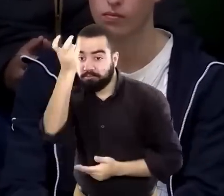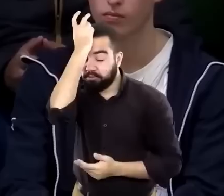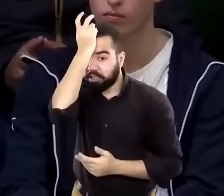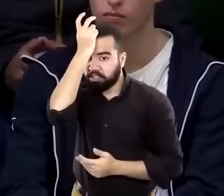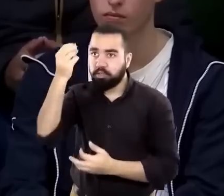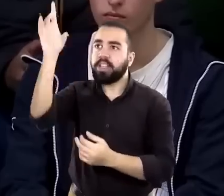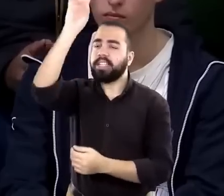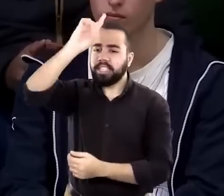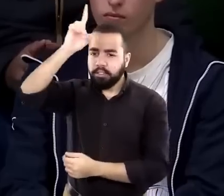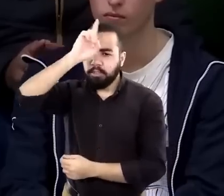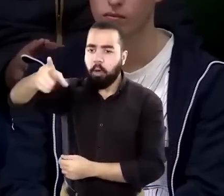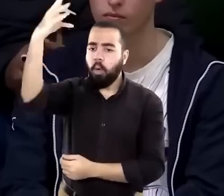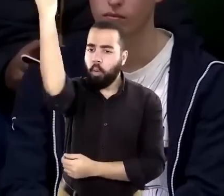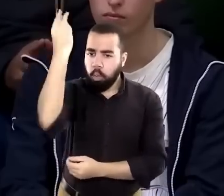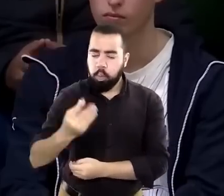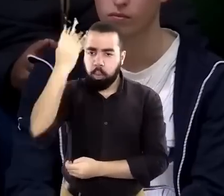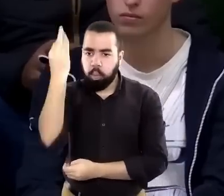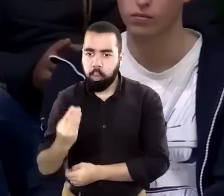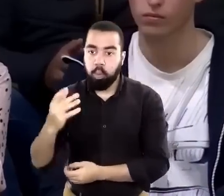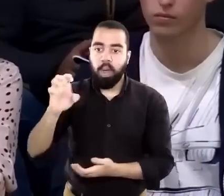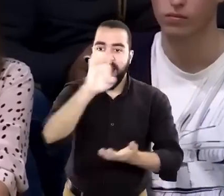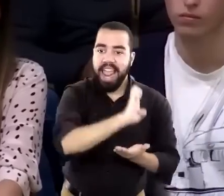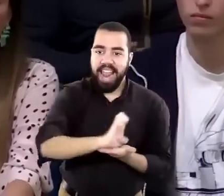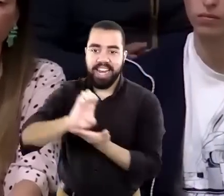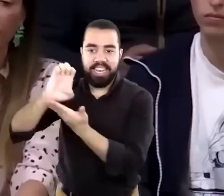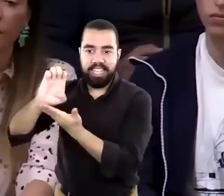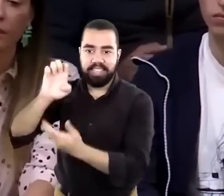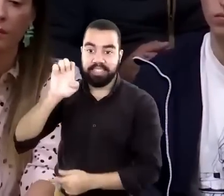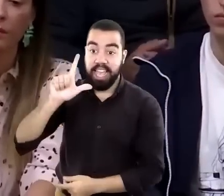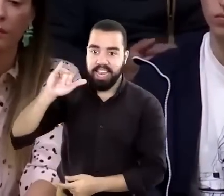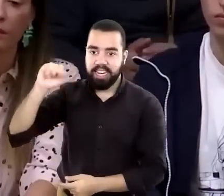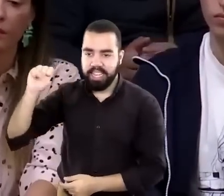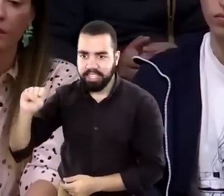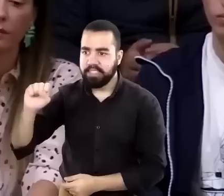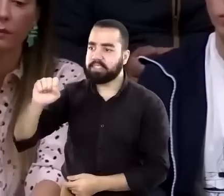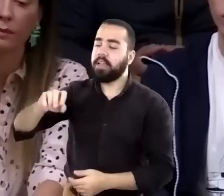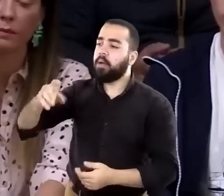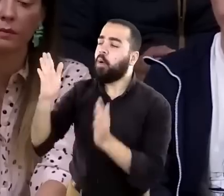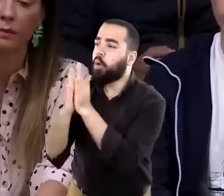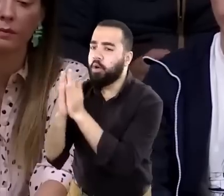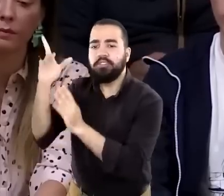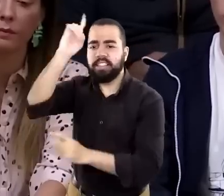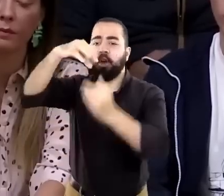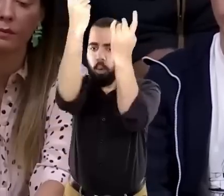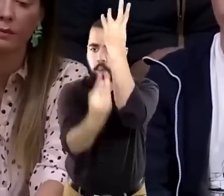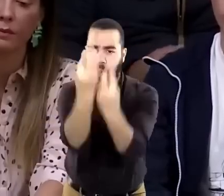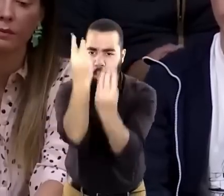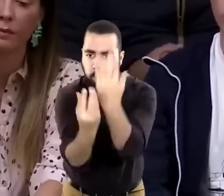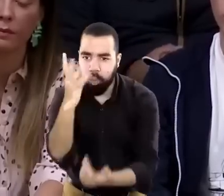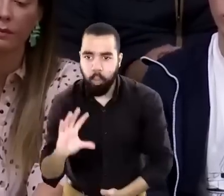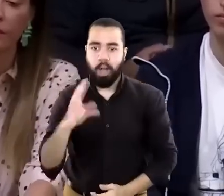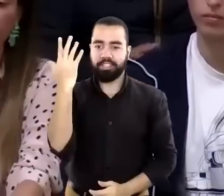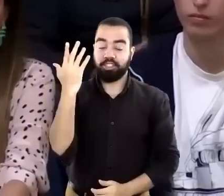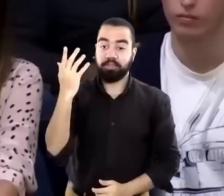que o fogo descesse, e Deus se manifestou através do fogo. A Bíblia diz que Deus é fogo, A Bíblia diz que a palavra é fogo. A Bíblia diz que Deus